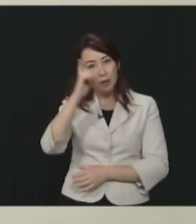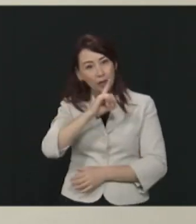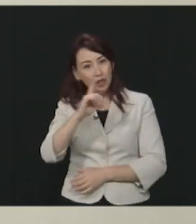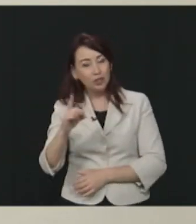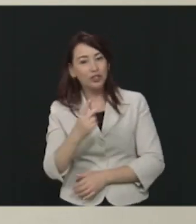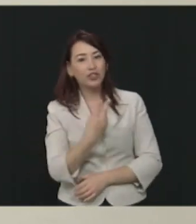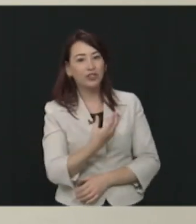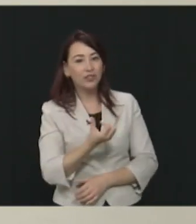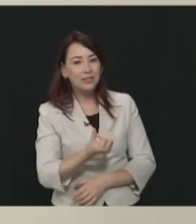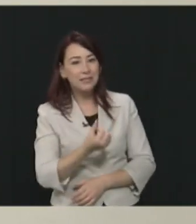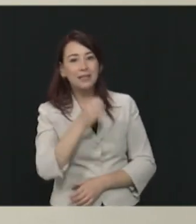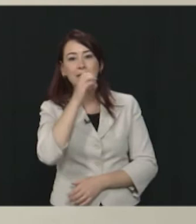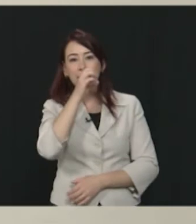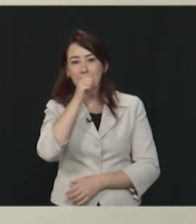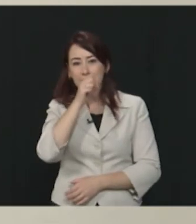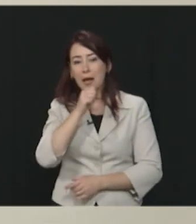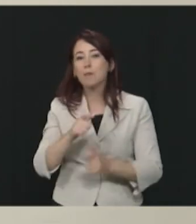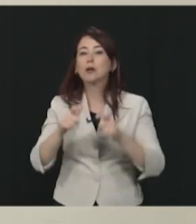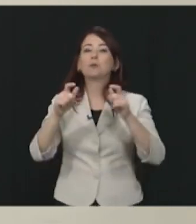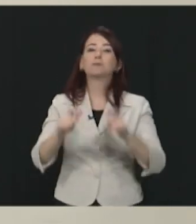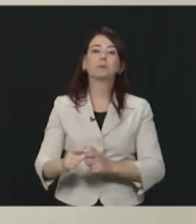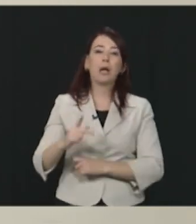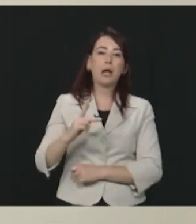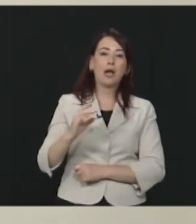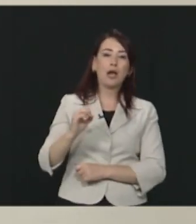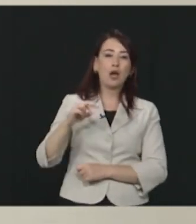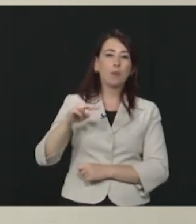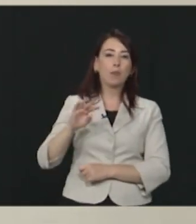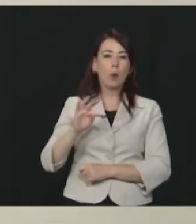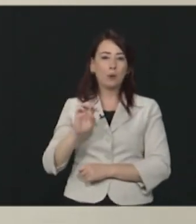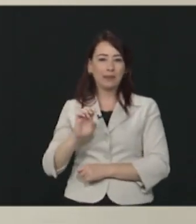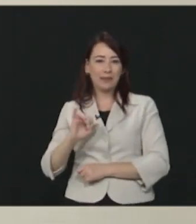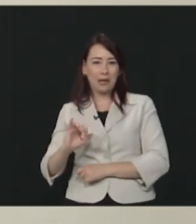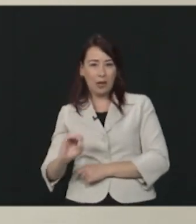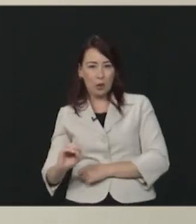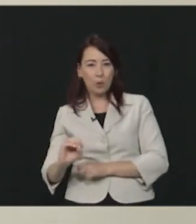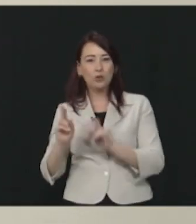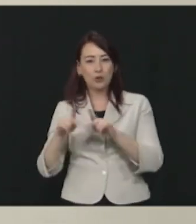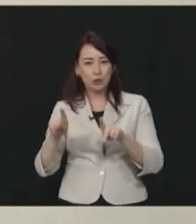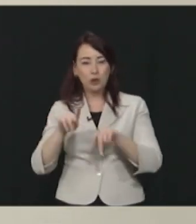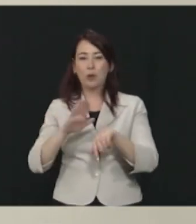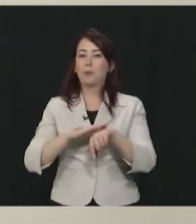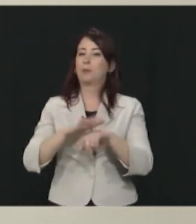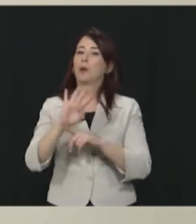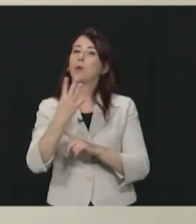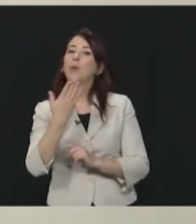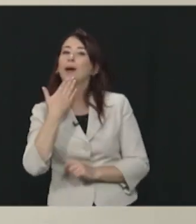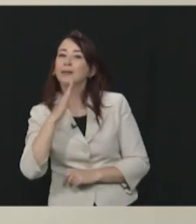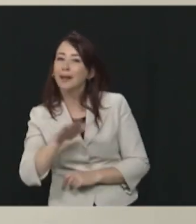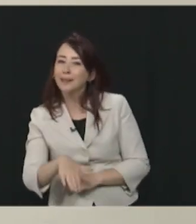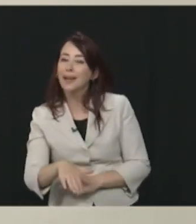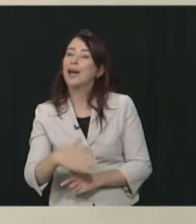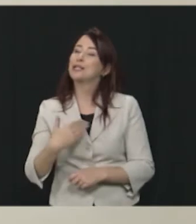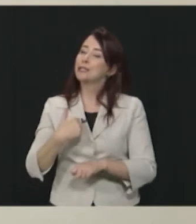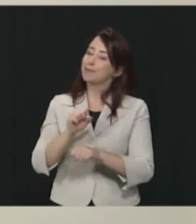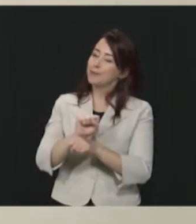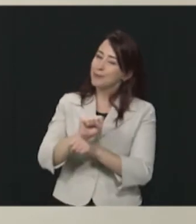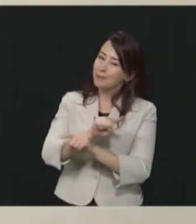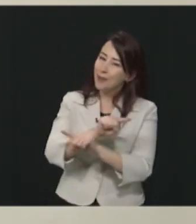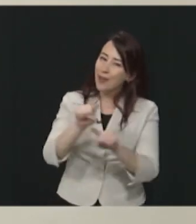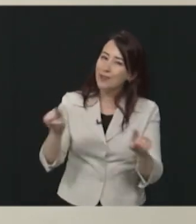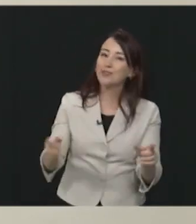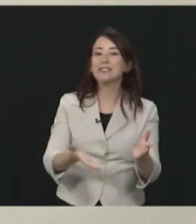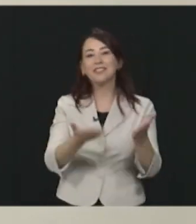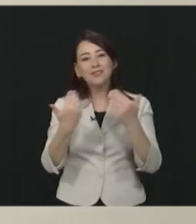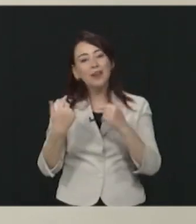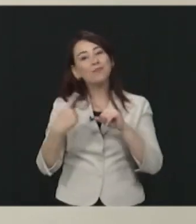sábado, no Ponteio Lar Shopping, às 16 horas. Né? Esperamos todos lá com muita satisfação de continuar